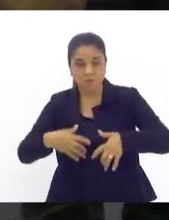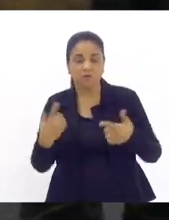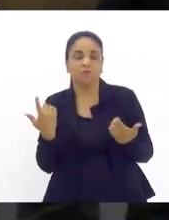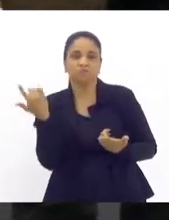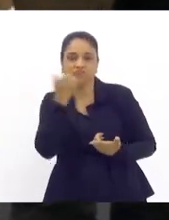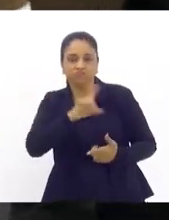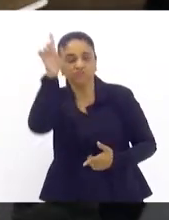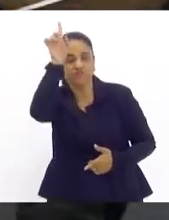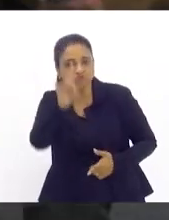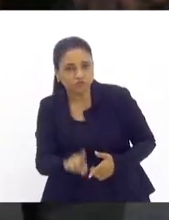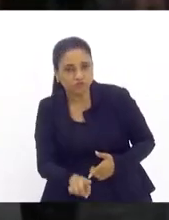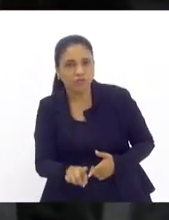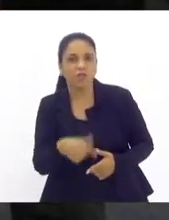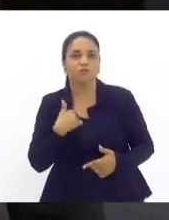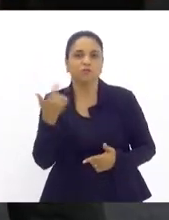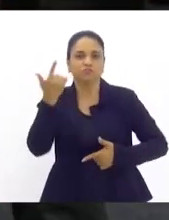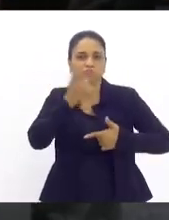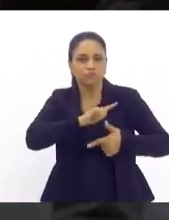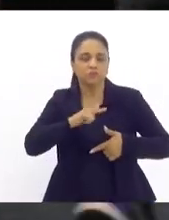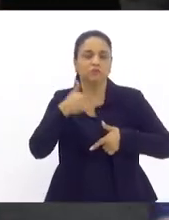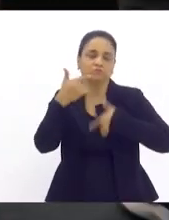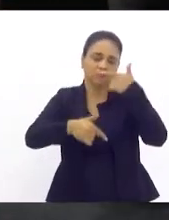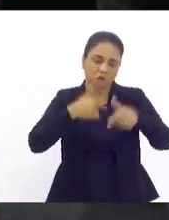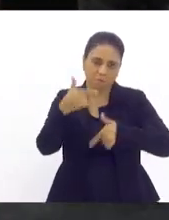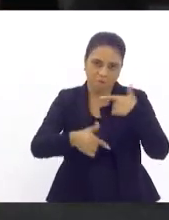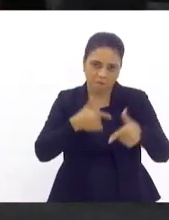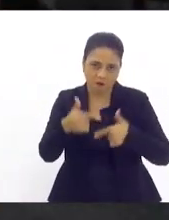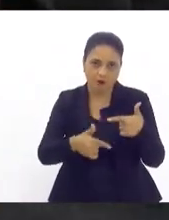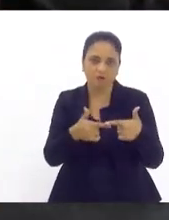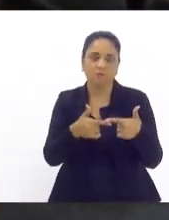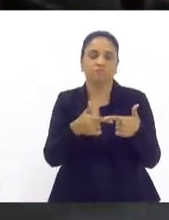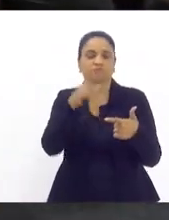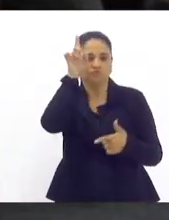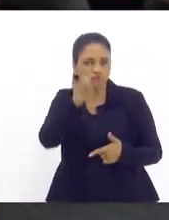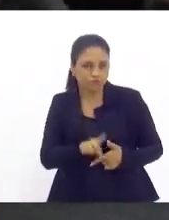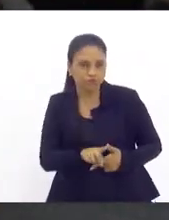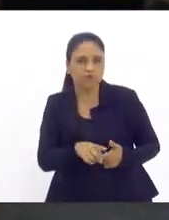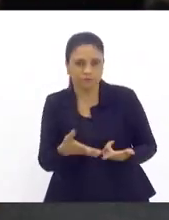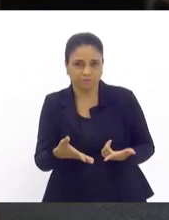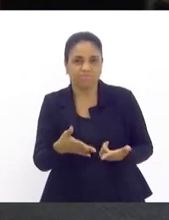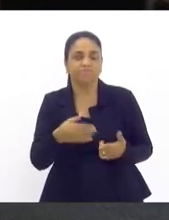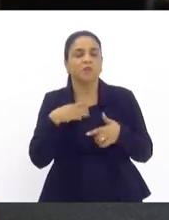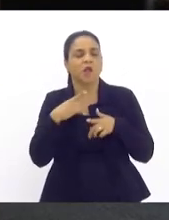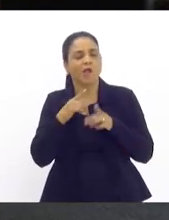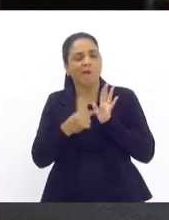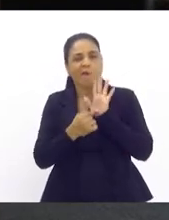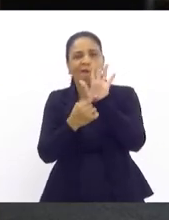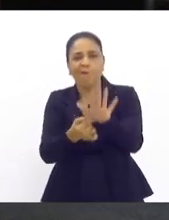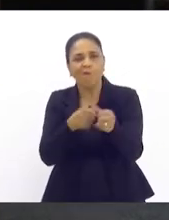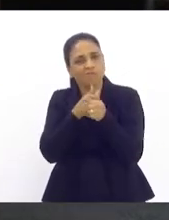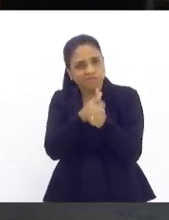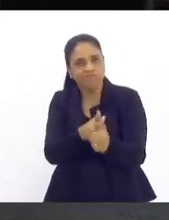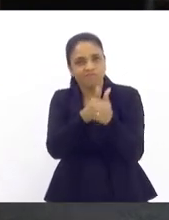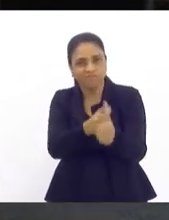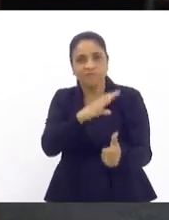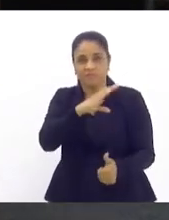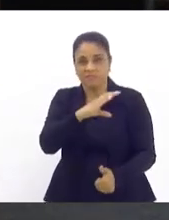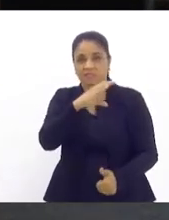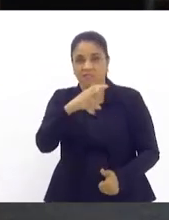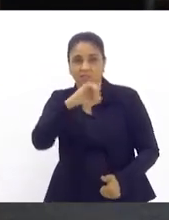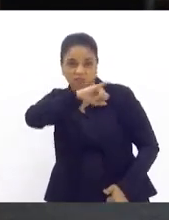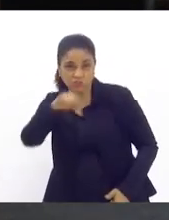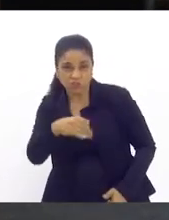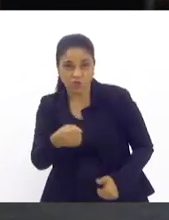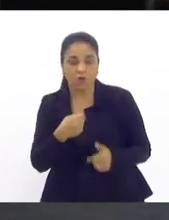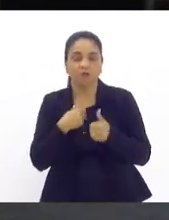direito desses empresários e dos trabalhadores e trabalhadoras. Então, acompanhe o parecer da CCJ na redação final e a Comissão de